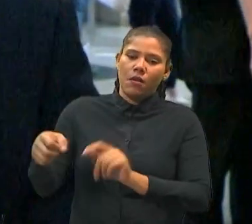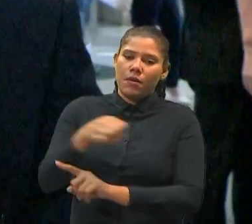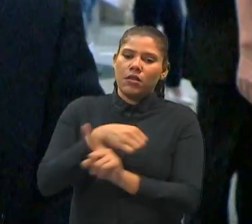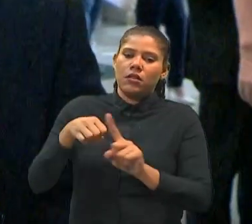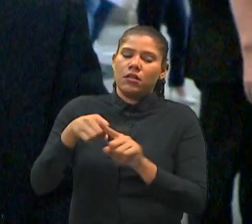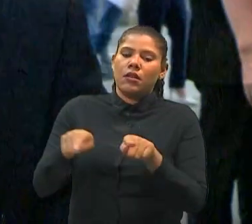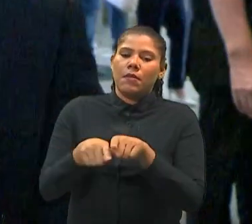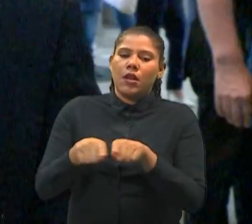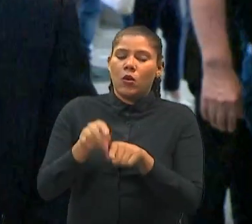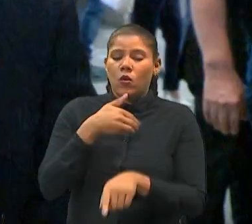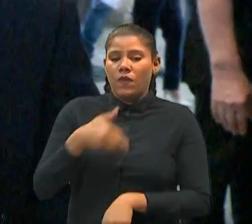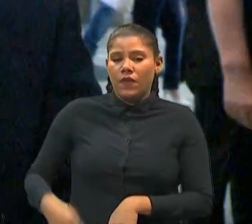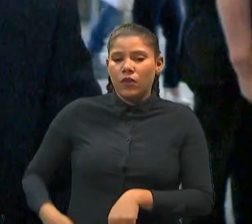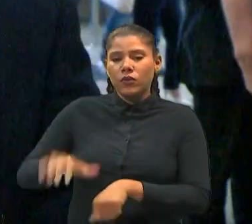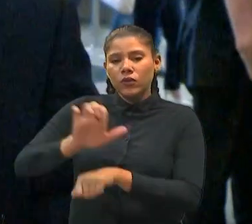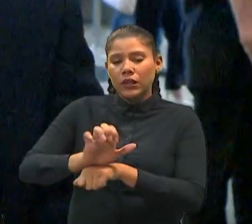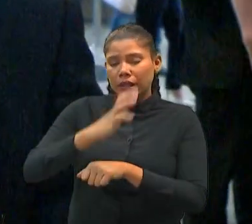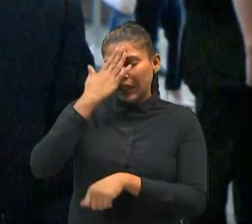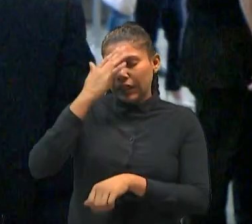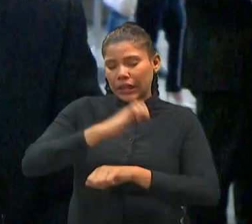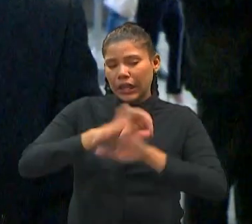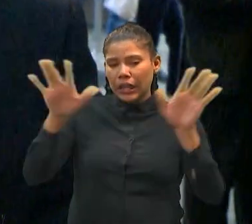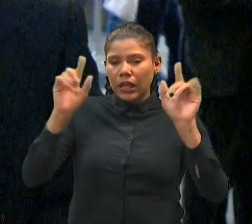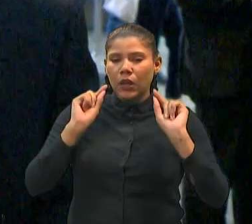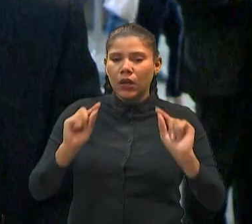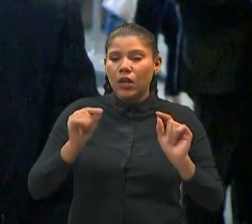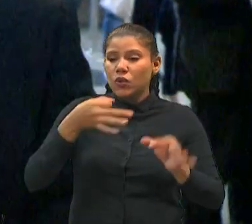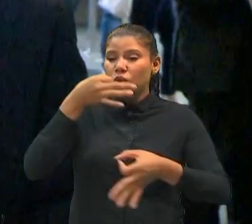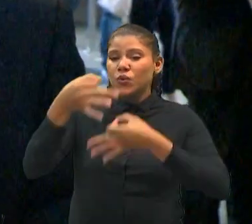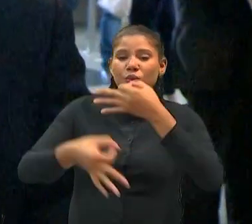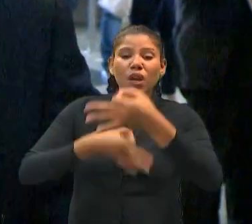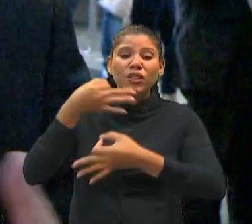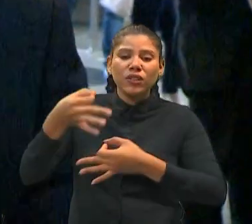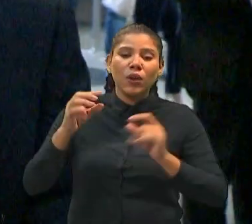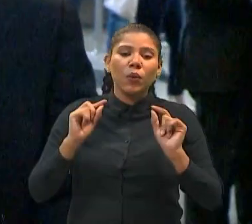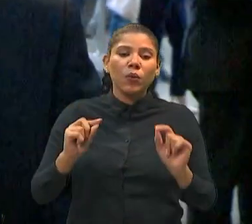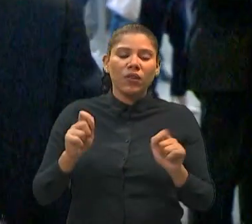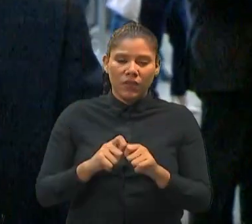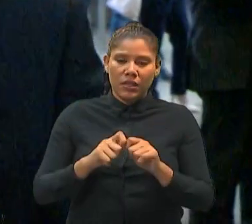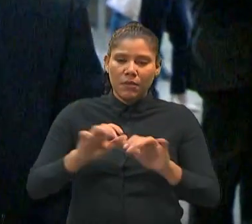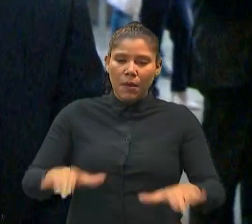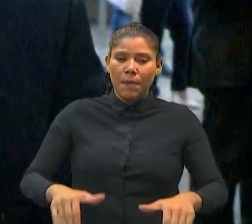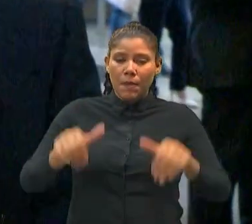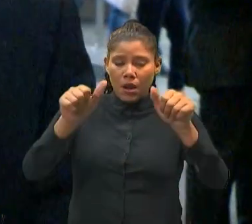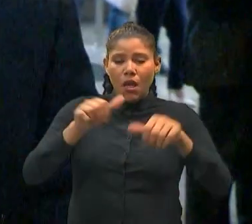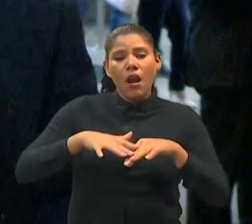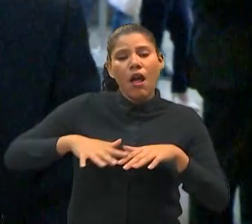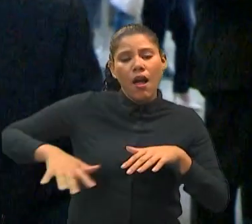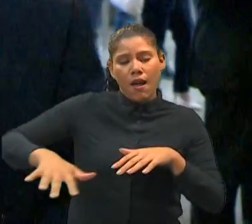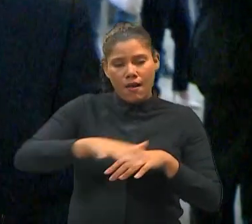estado entendendo o que deve as sugestões do que pode ser feito para melhorar ainda mais do que já tá feito hoje